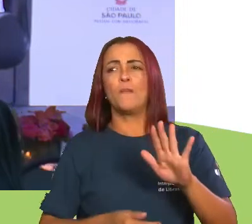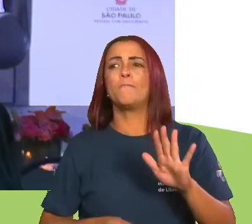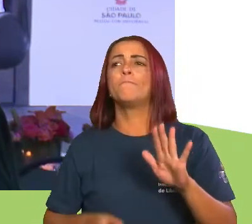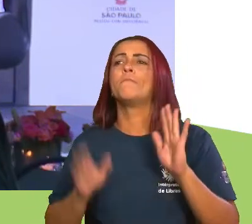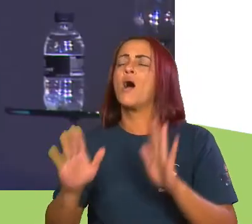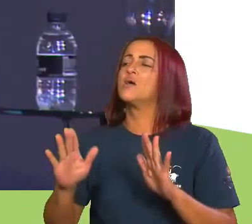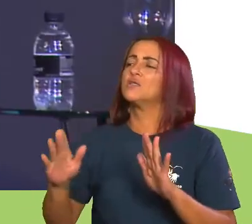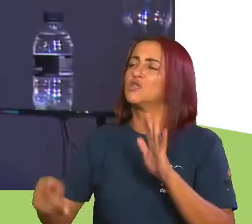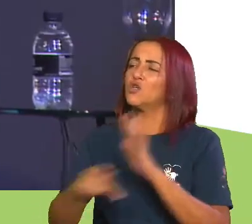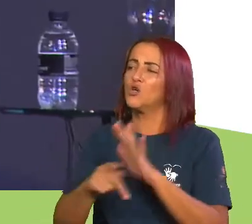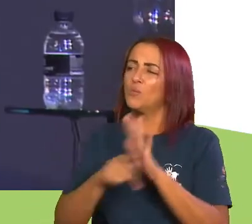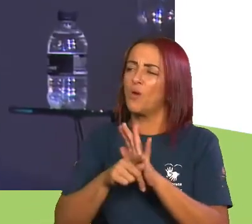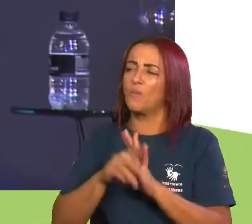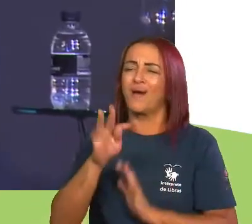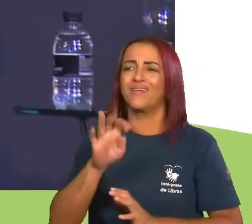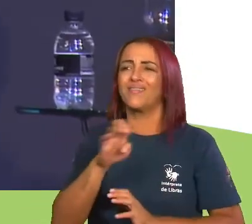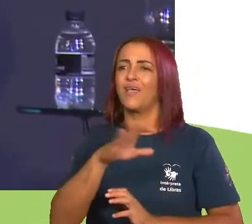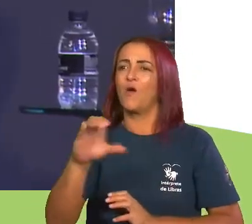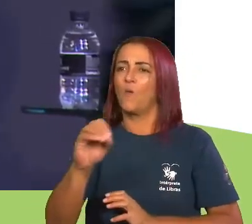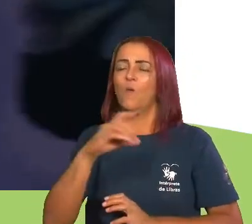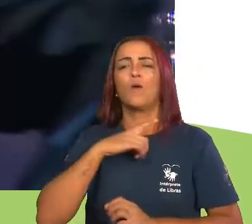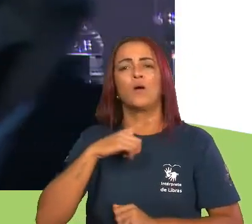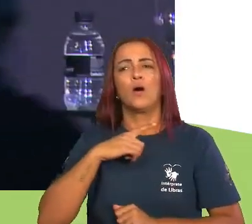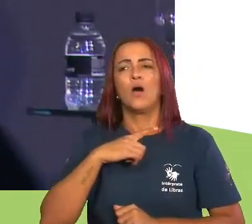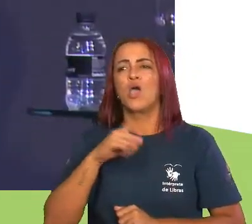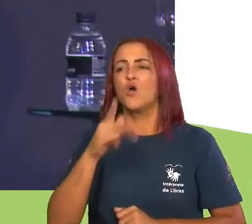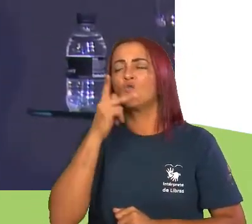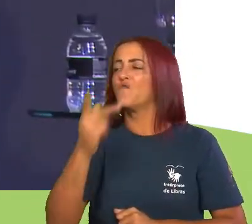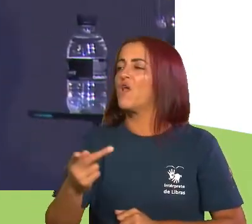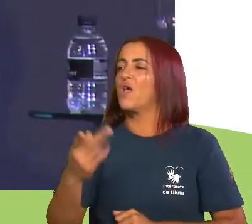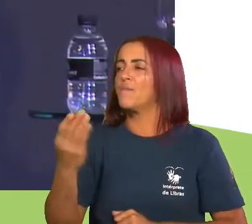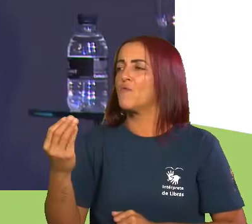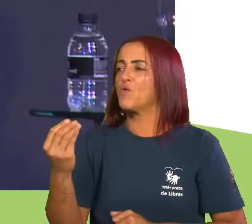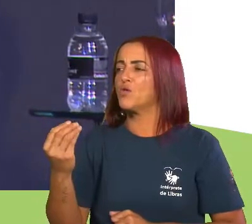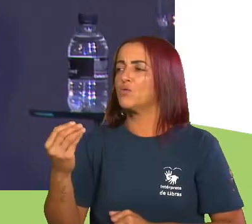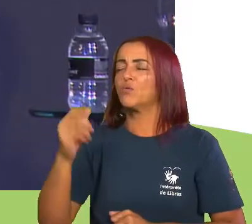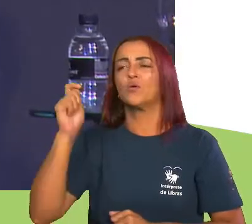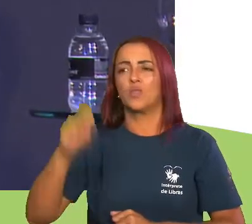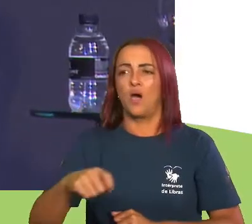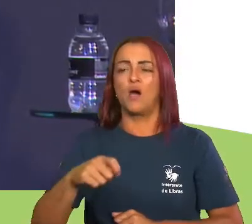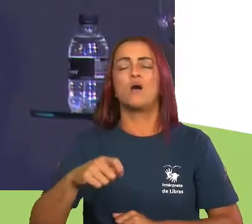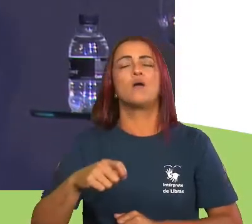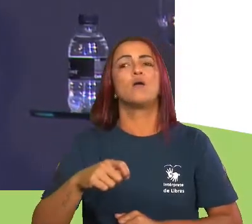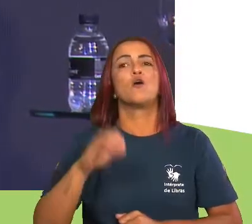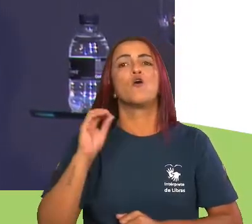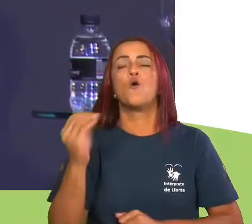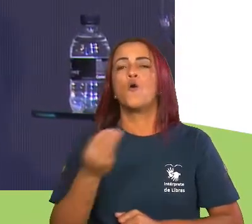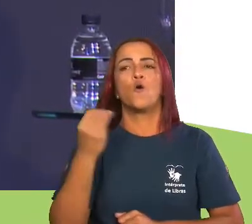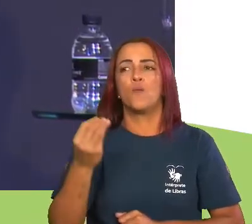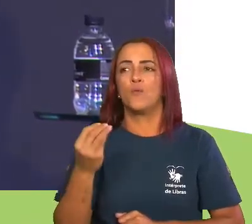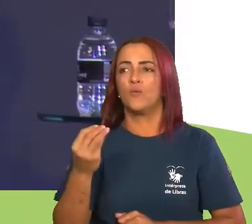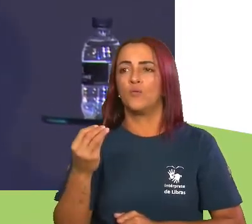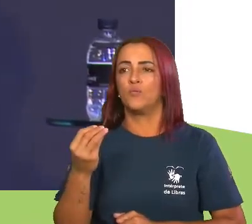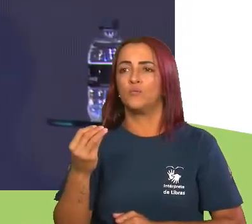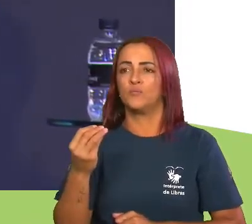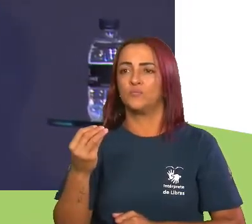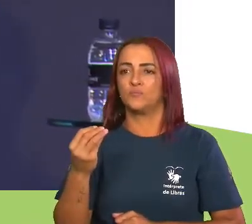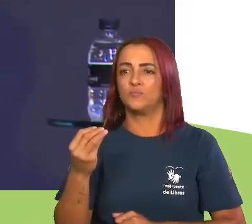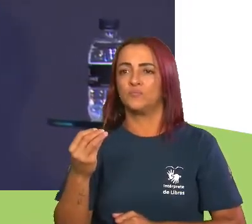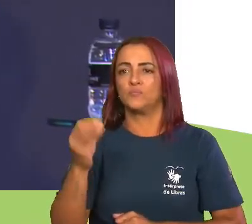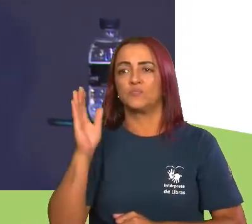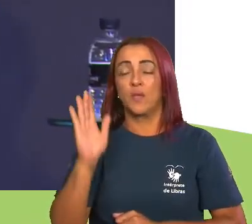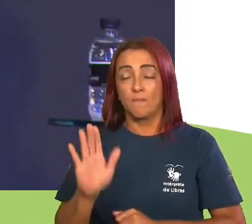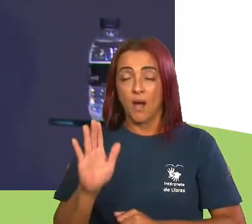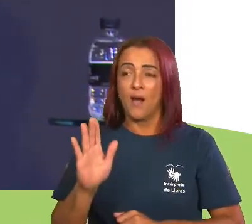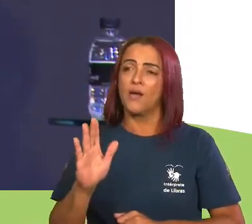do Theo, eu não falei muito. Falava do Theo poucas coisas, mas eu estava falando alguma coisa para ele e